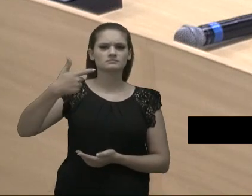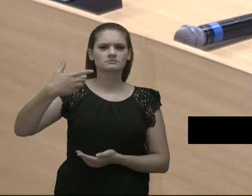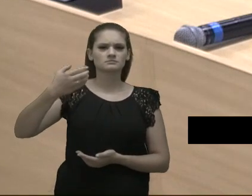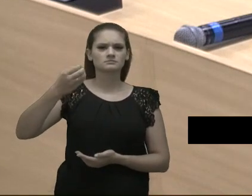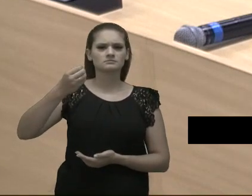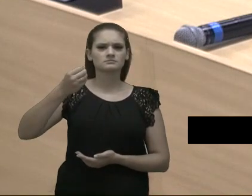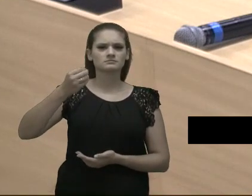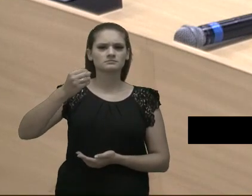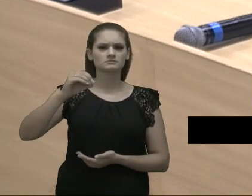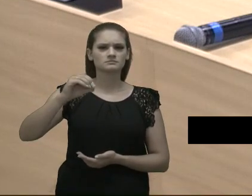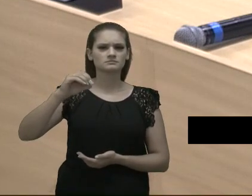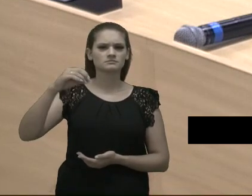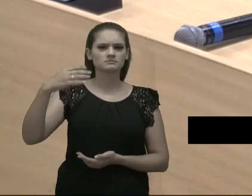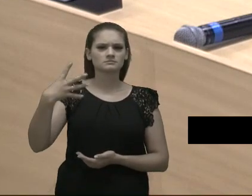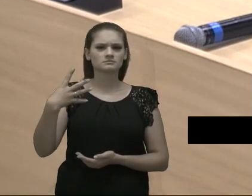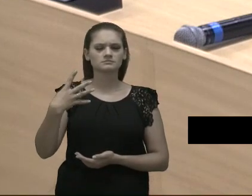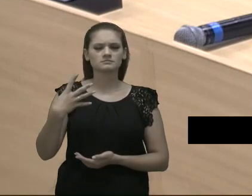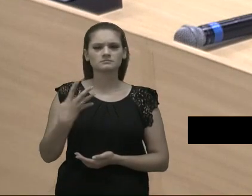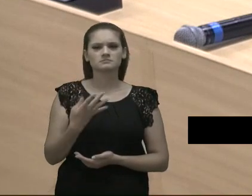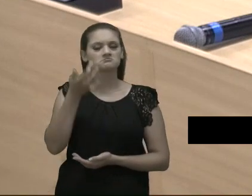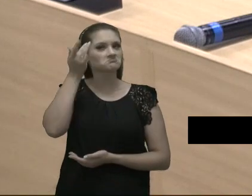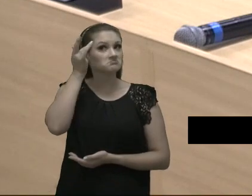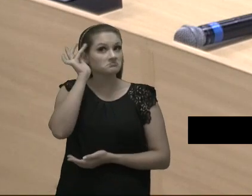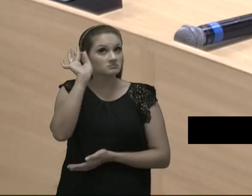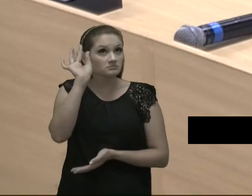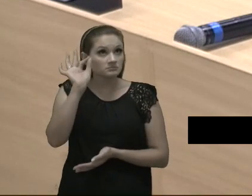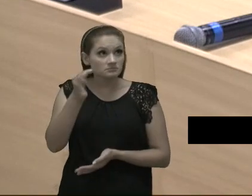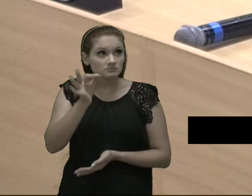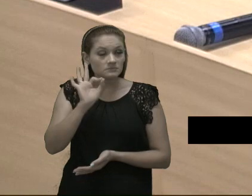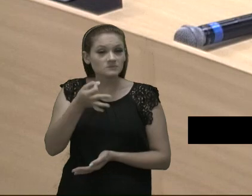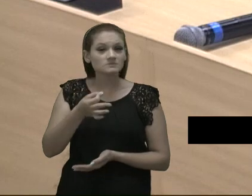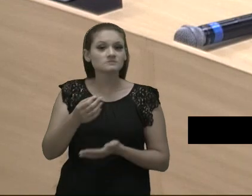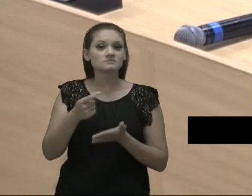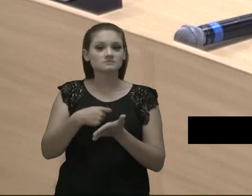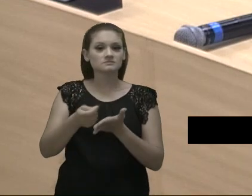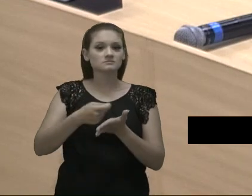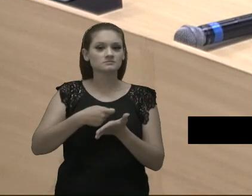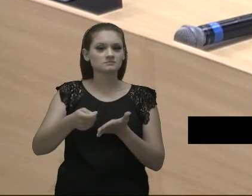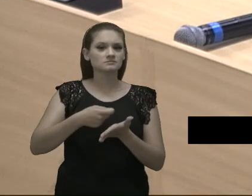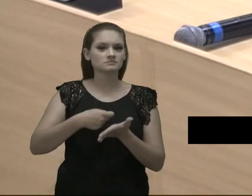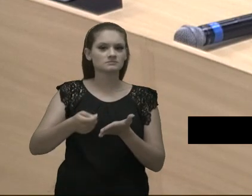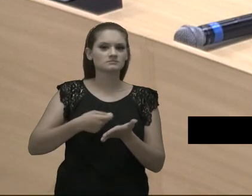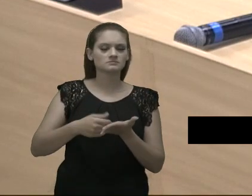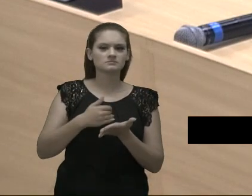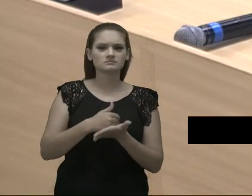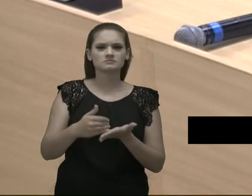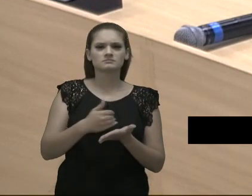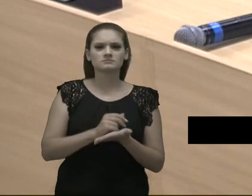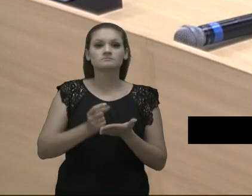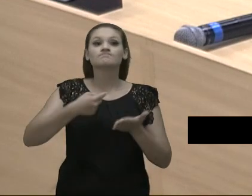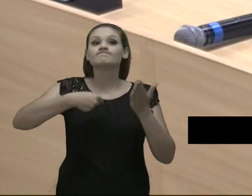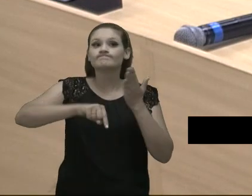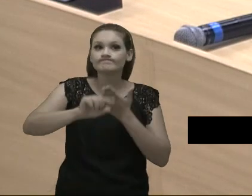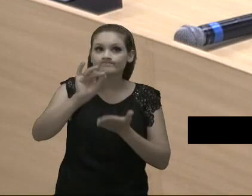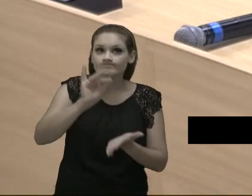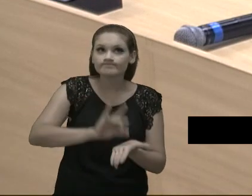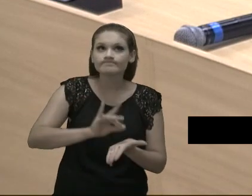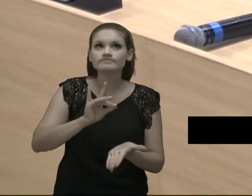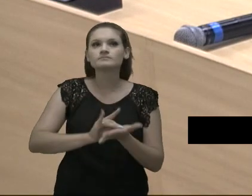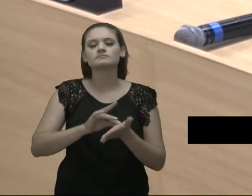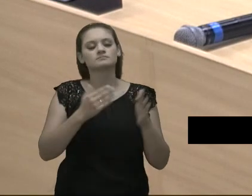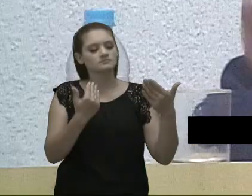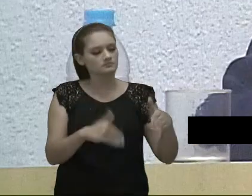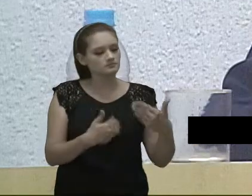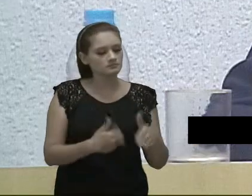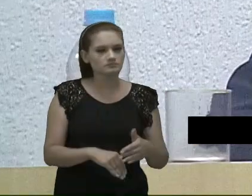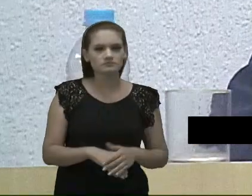1.204. Se eu não me engano, tá? Inscrições. Mas as pessoas que foram, eu não lembro de cabeça quantas pessoas foram fazer a prova.